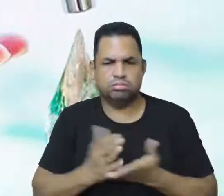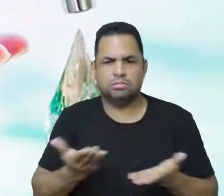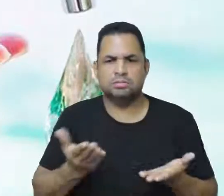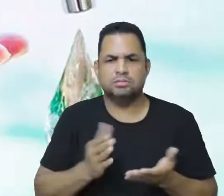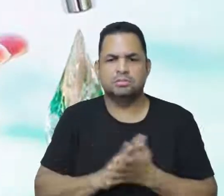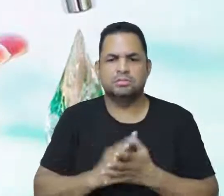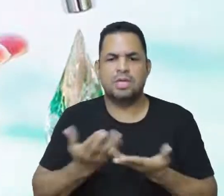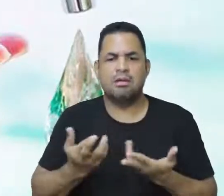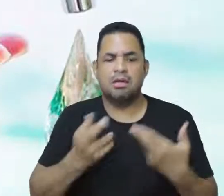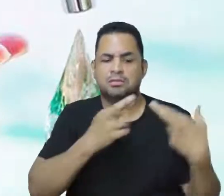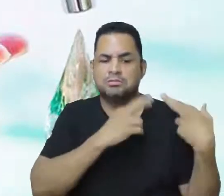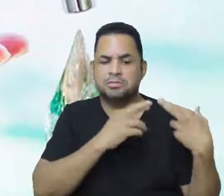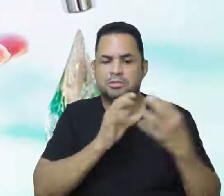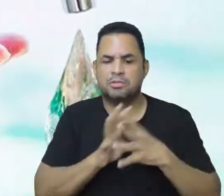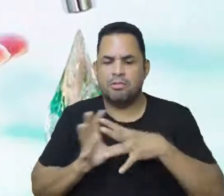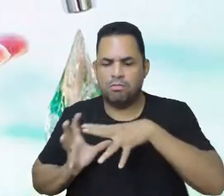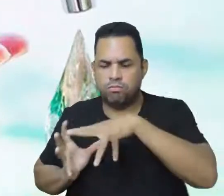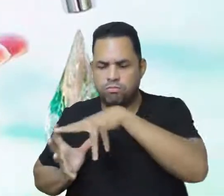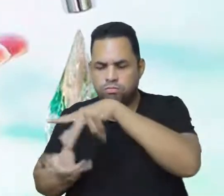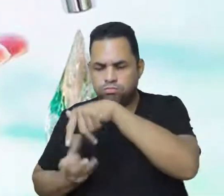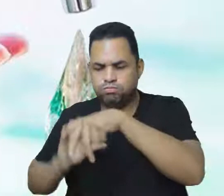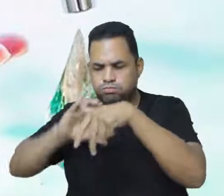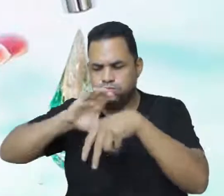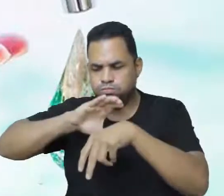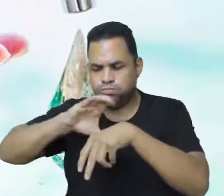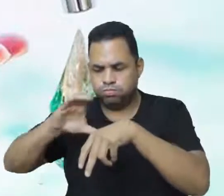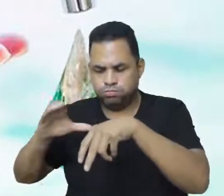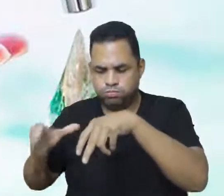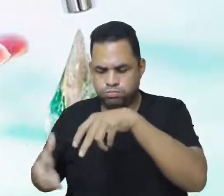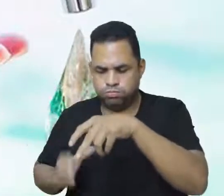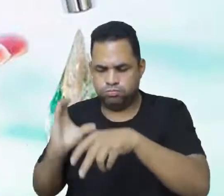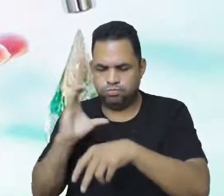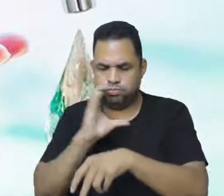responsáveis pelo aquecimento global, pela chuva ácida,